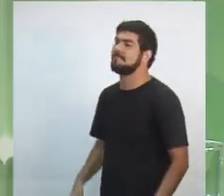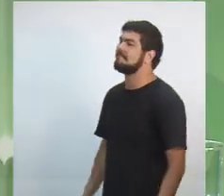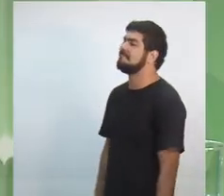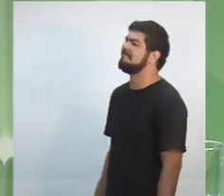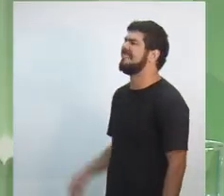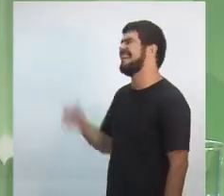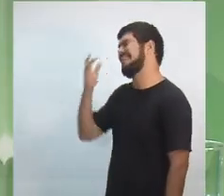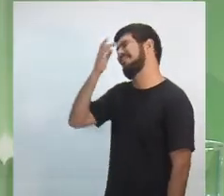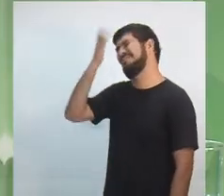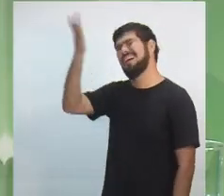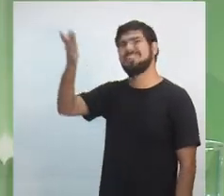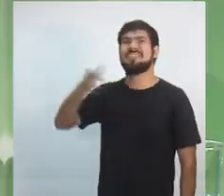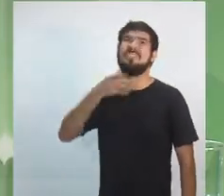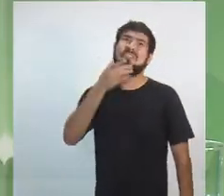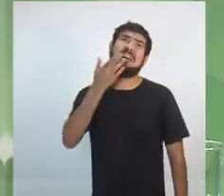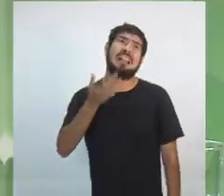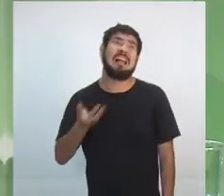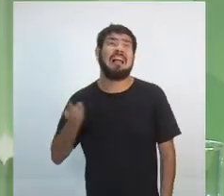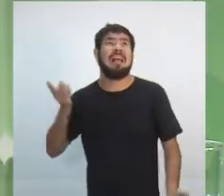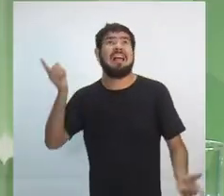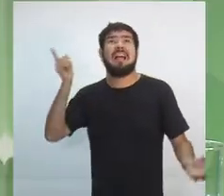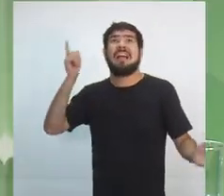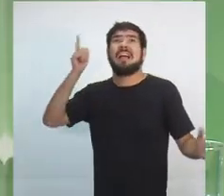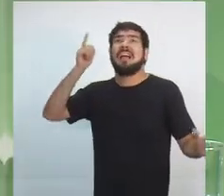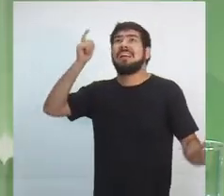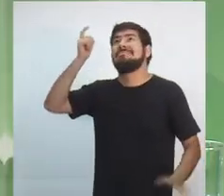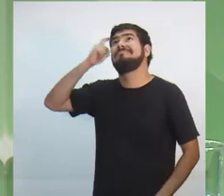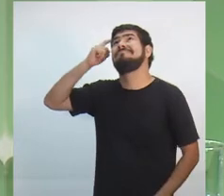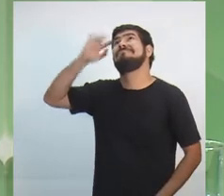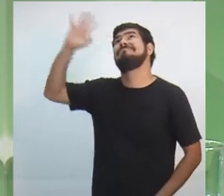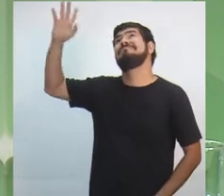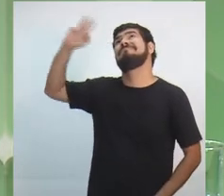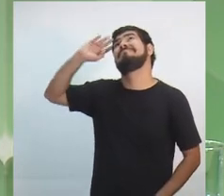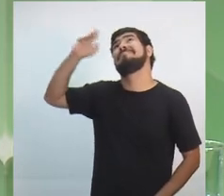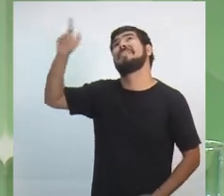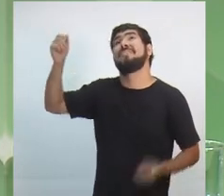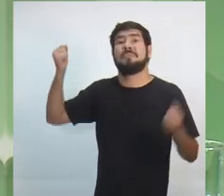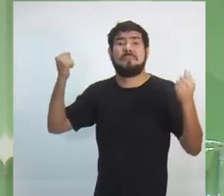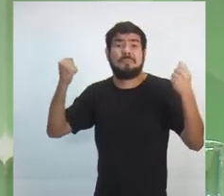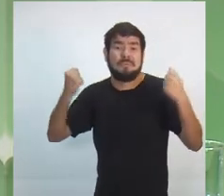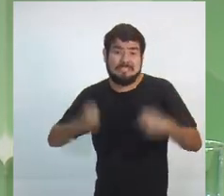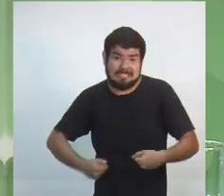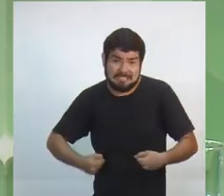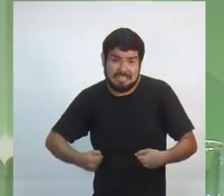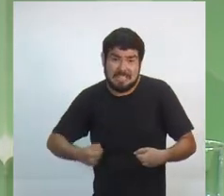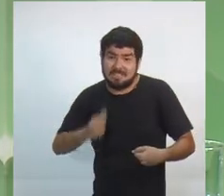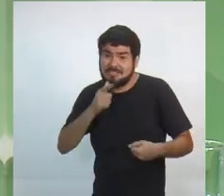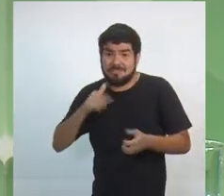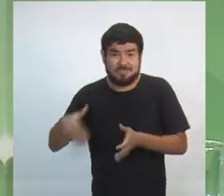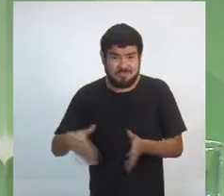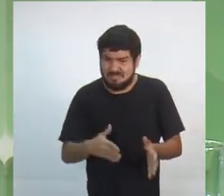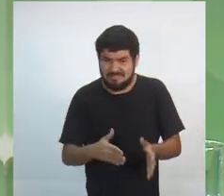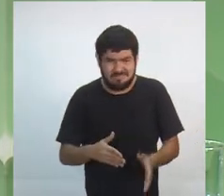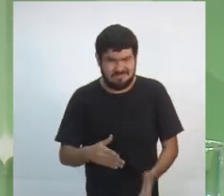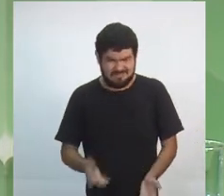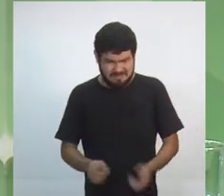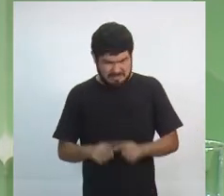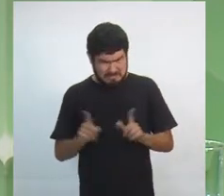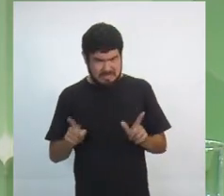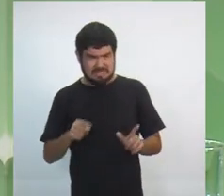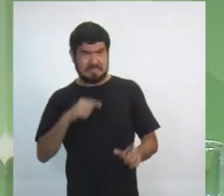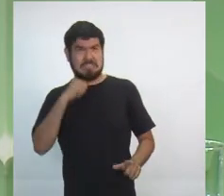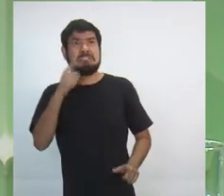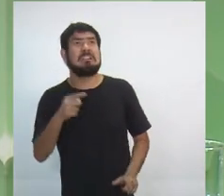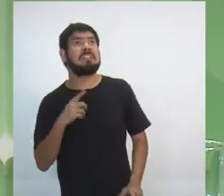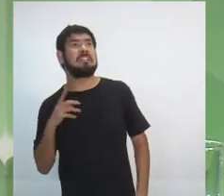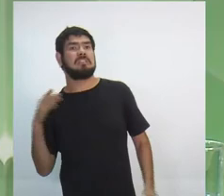muito fácil falar empiricamente sobre os potenciais das calhas de rio. Mas não adianta você chegar lá para o governo federal e